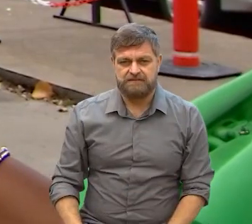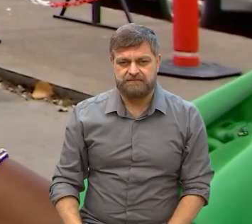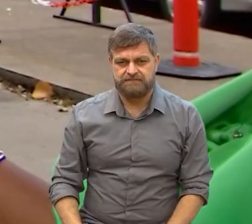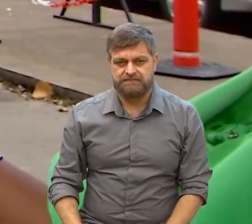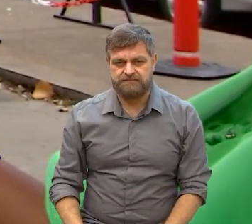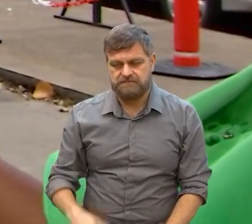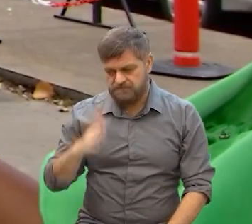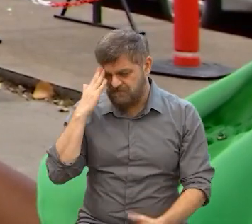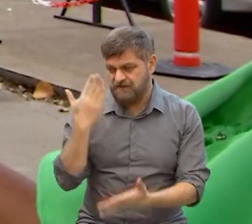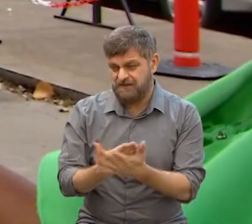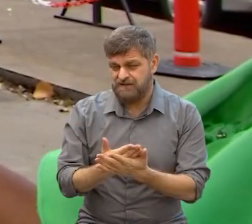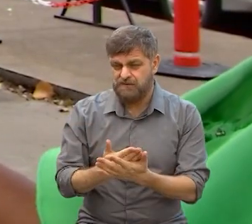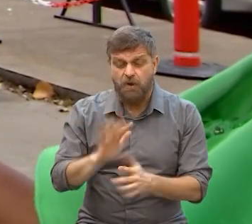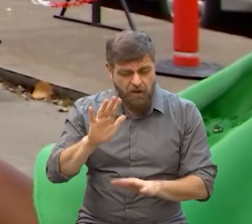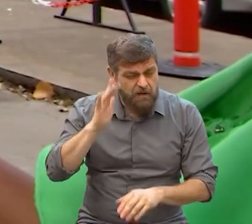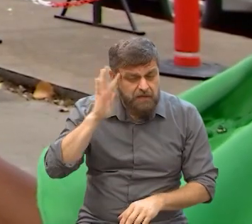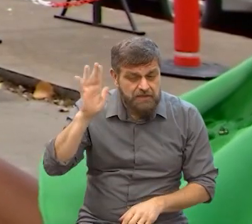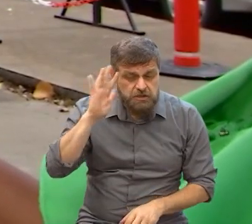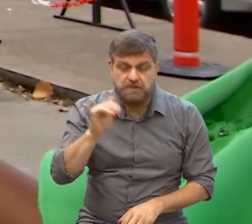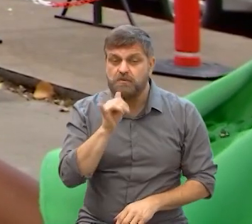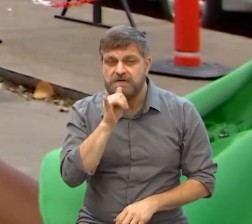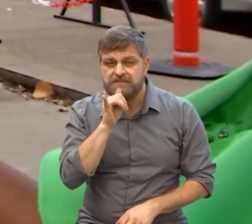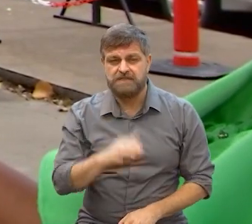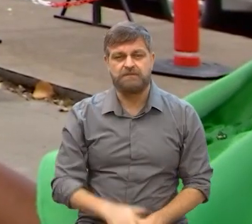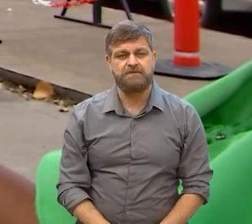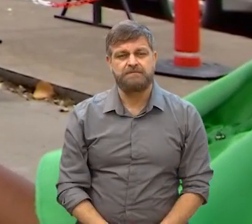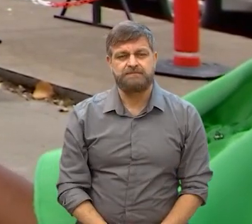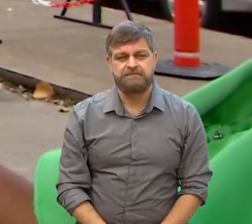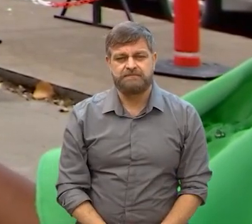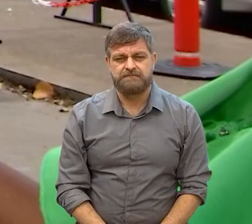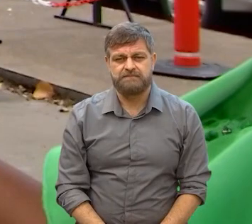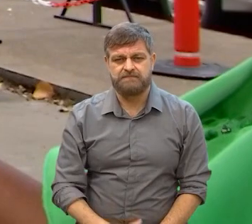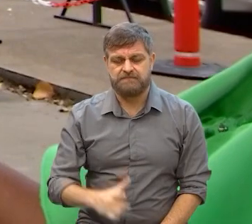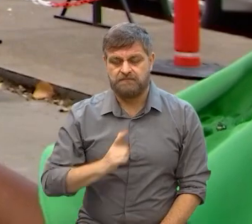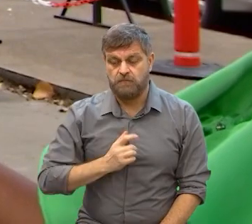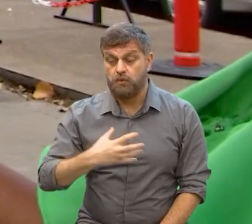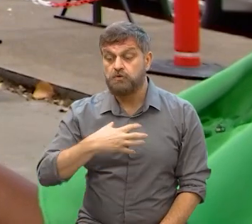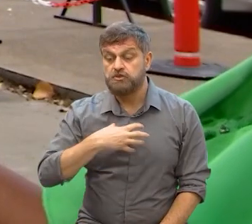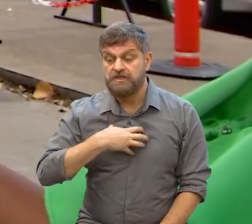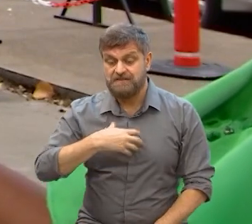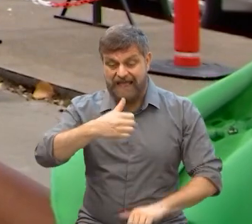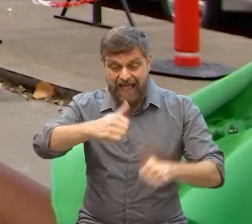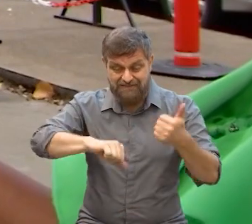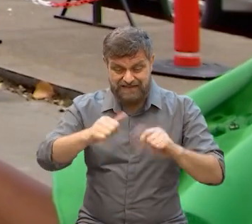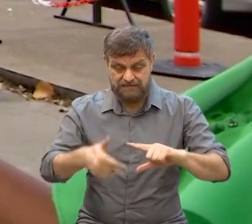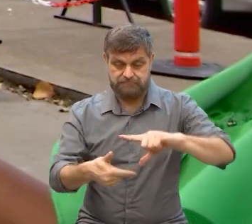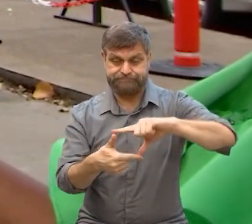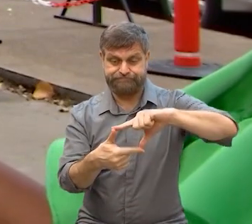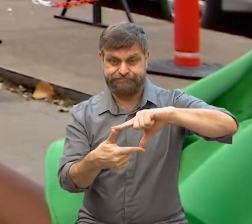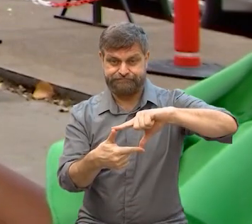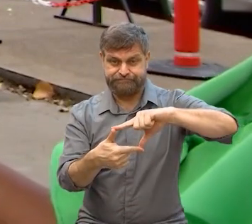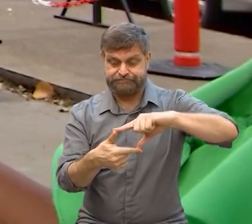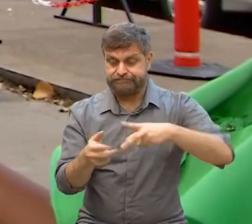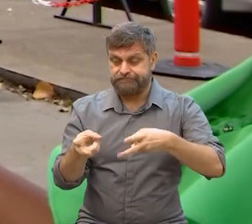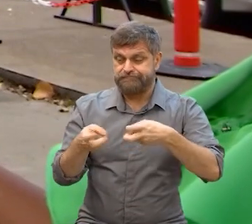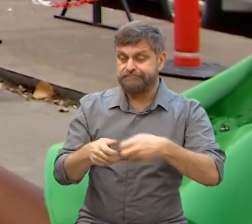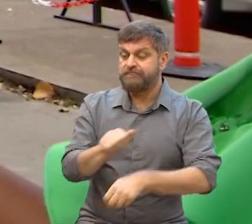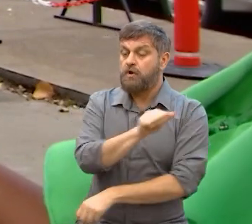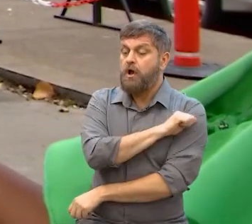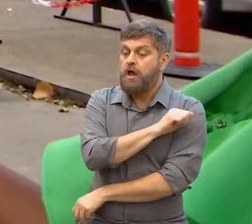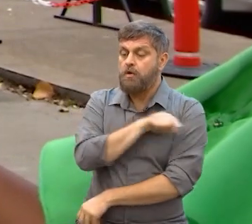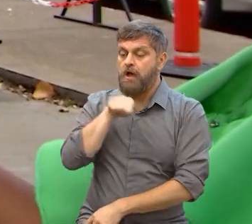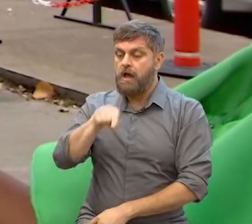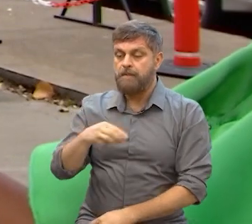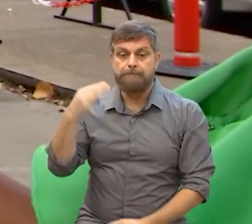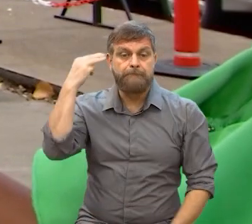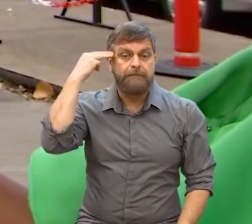com certeza, porque você imagina, a maneira de se avaliar tradicional, o que ela está medindo no aluno? Ela está medindo no aluno